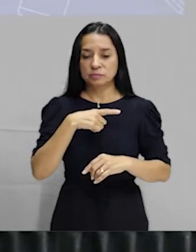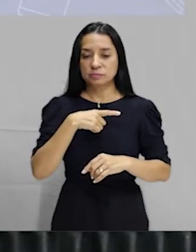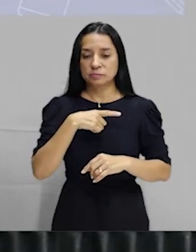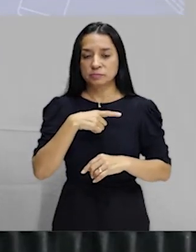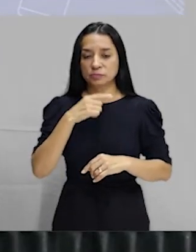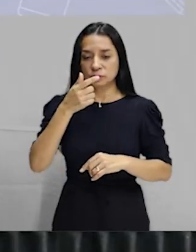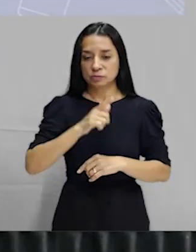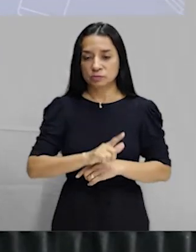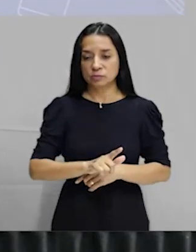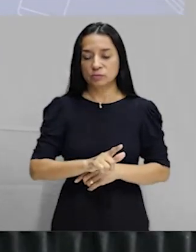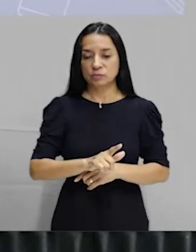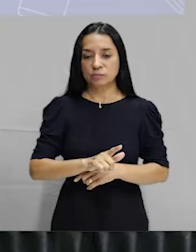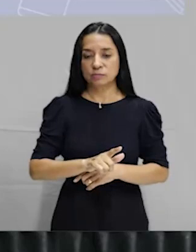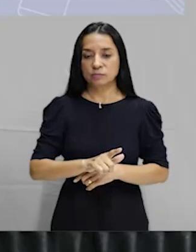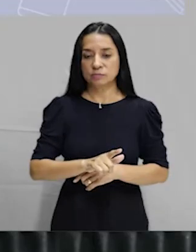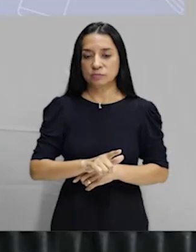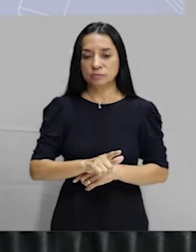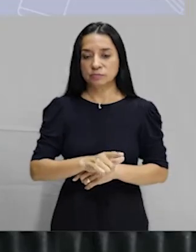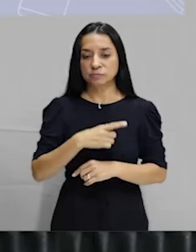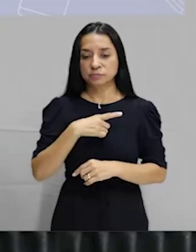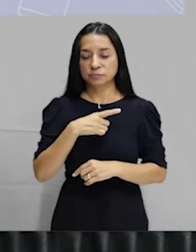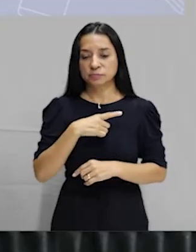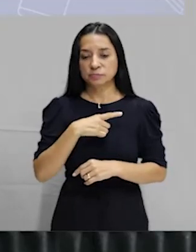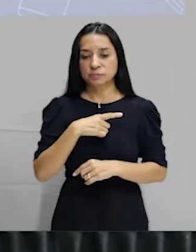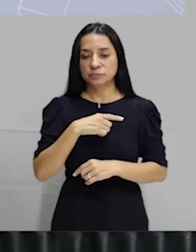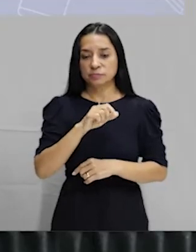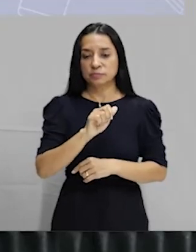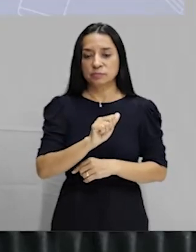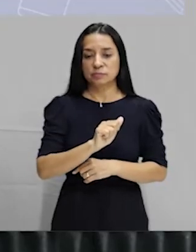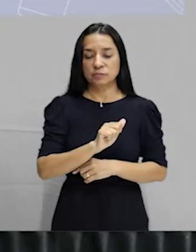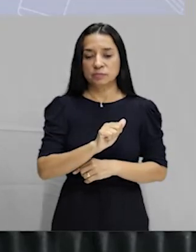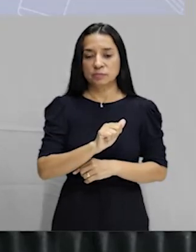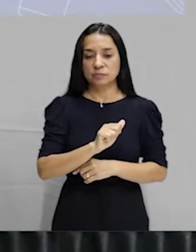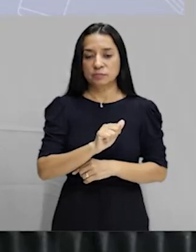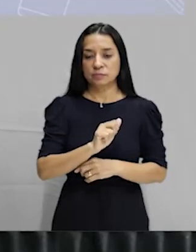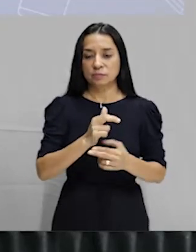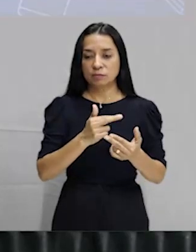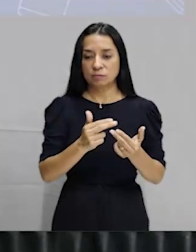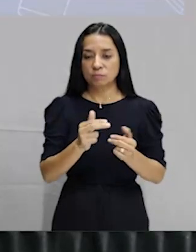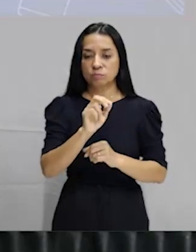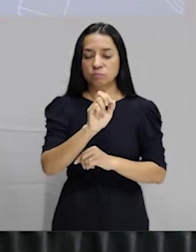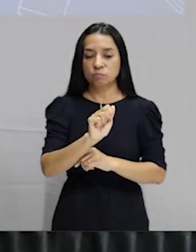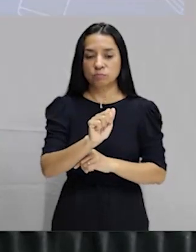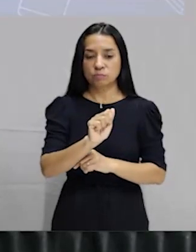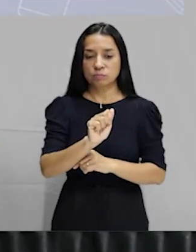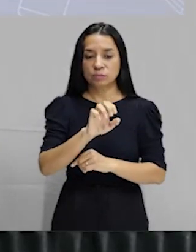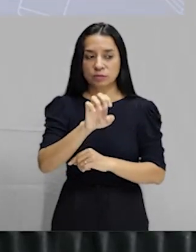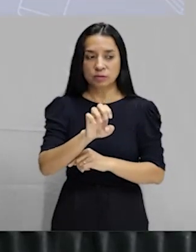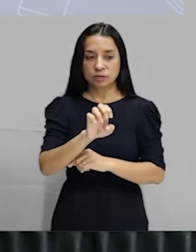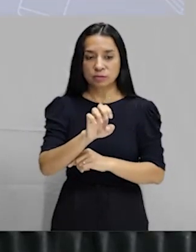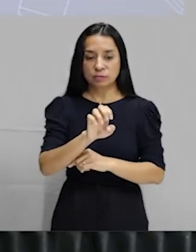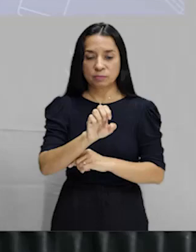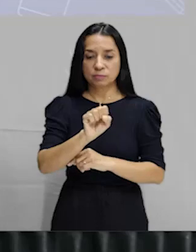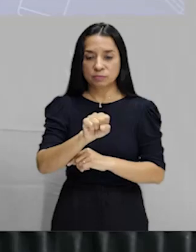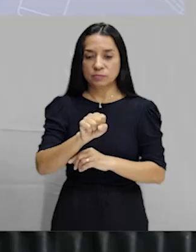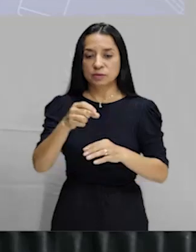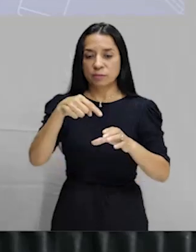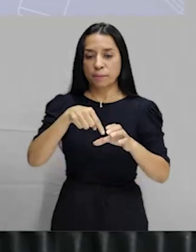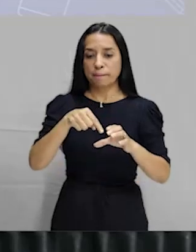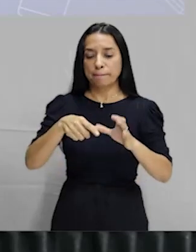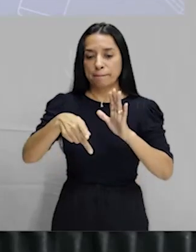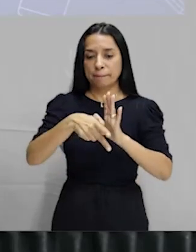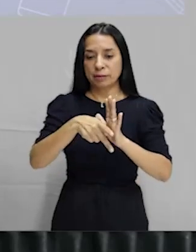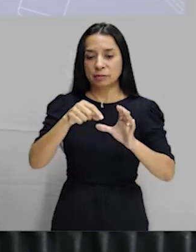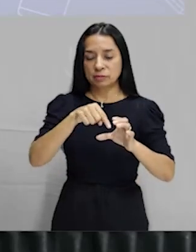está reforçando aqui, ó. O que eu tenho de informação? Que o elemento E está, sim, no conjunto